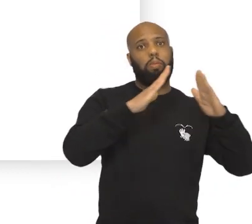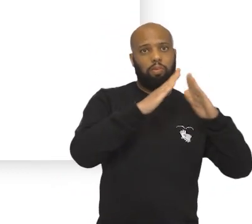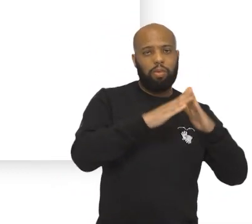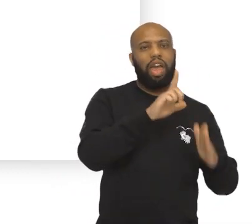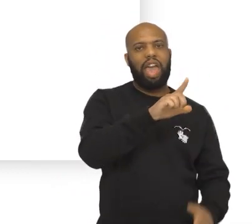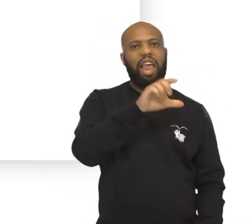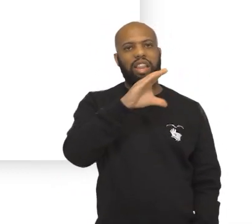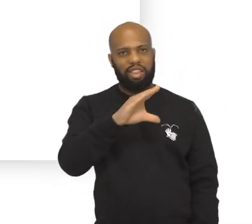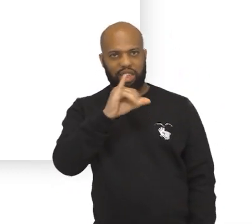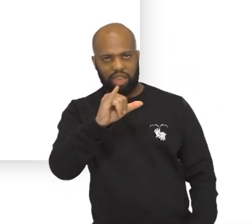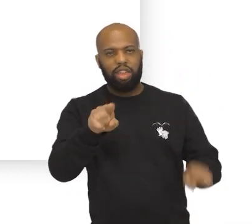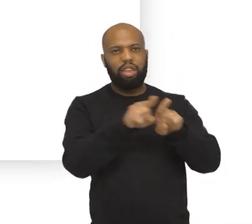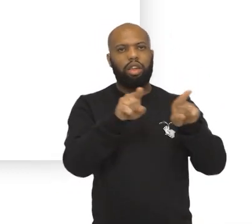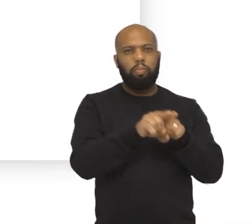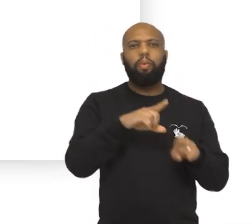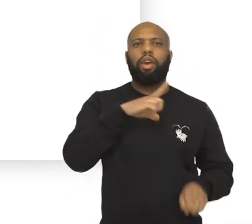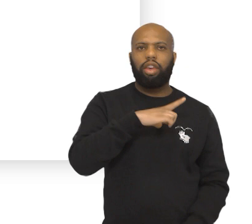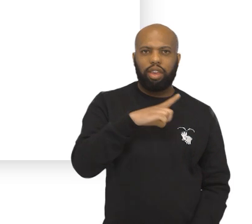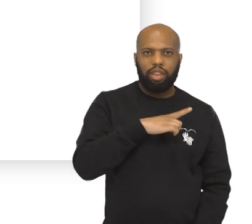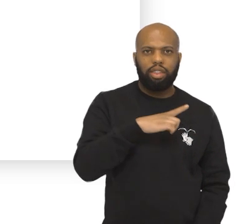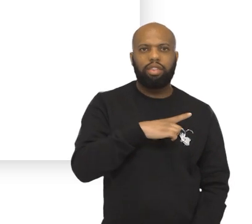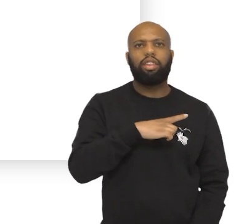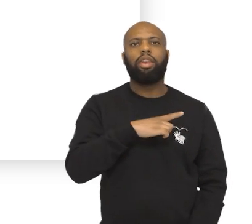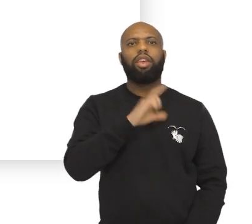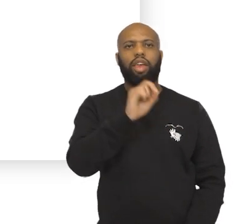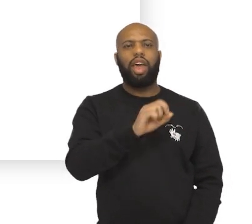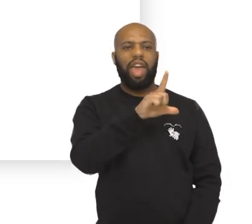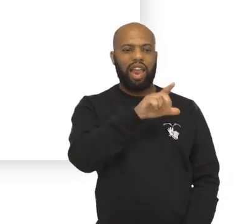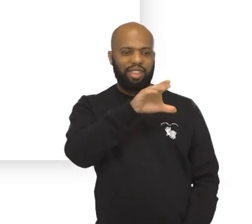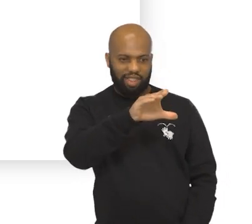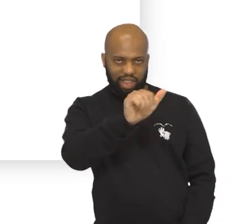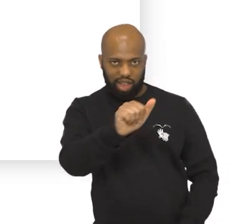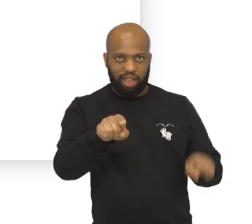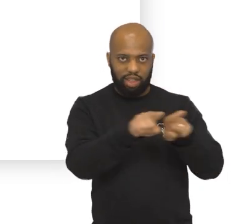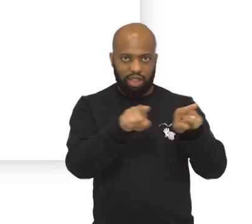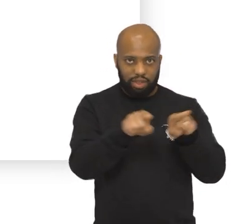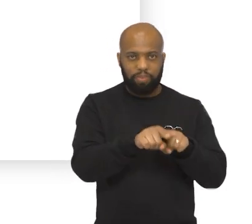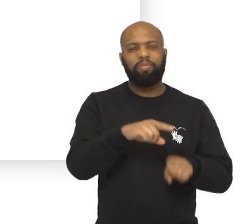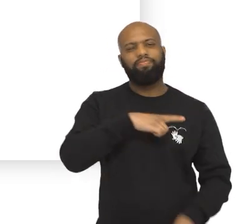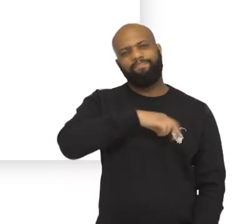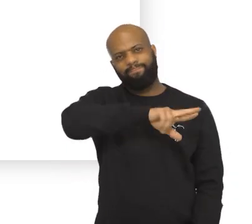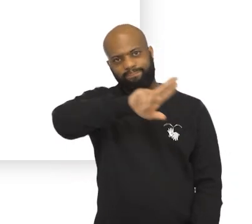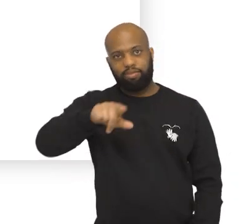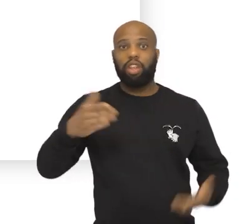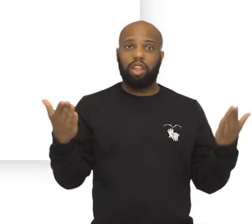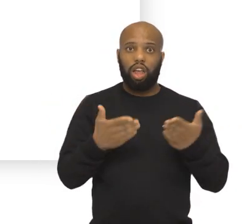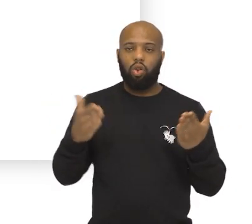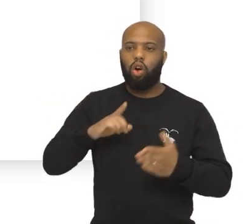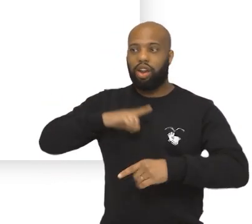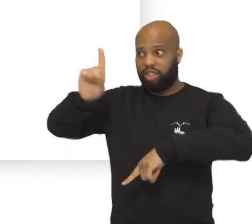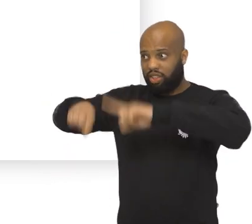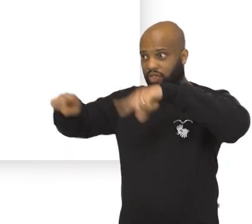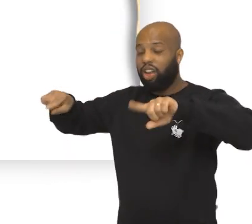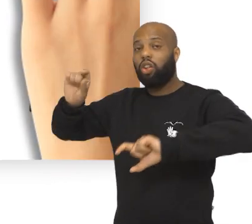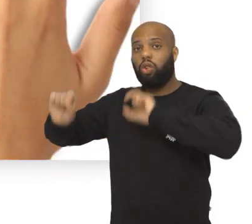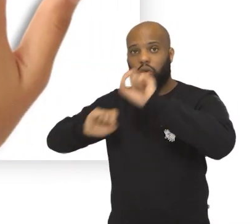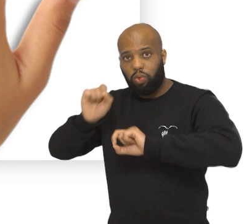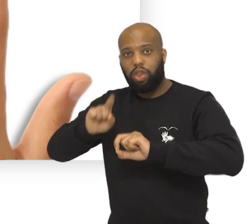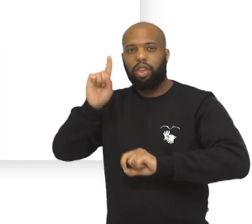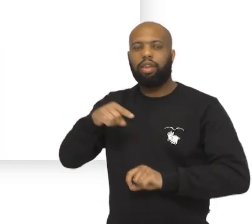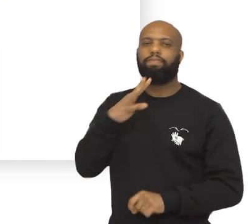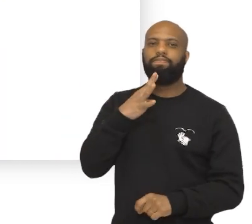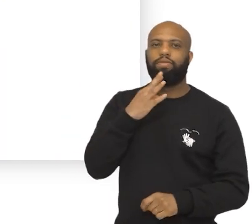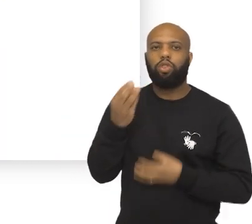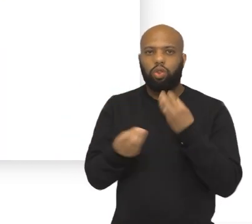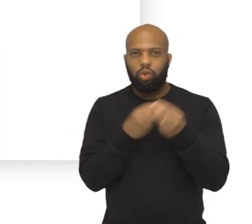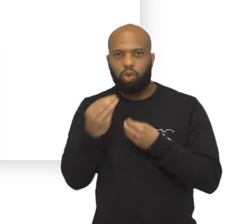crédito imobiliário hélice letras de crédito do agronegócio LK dentures já os de renda